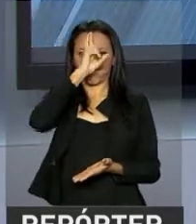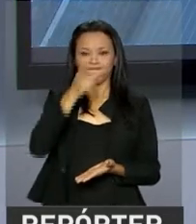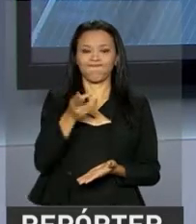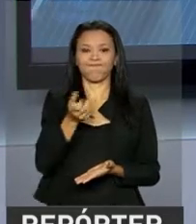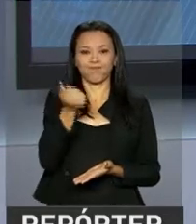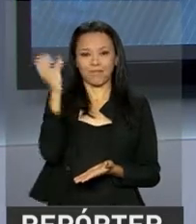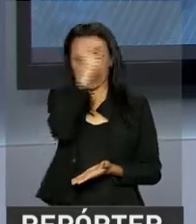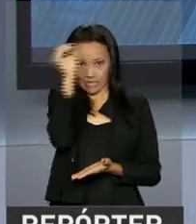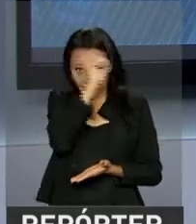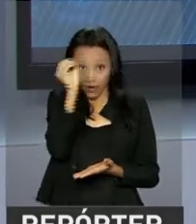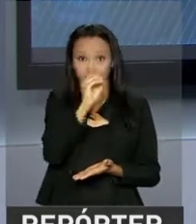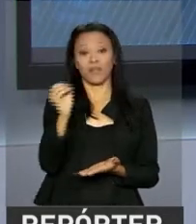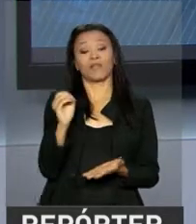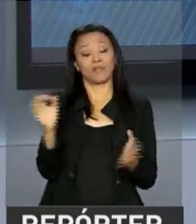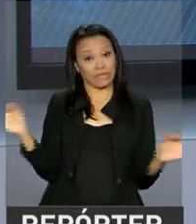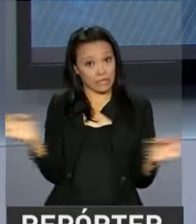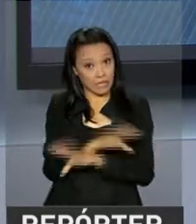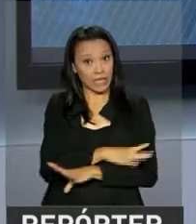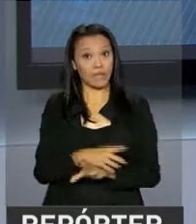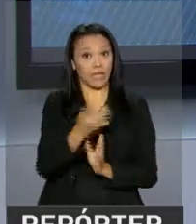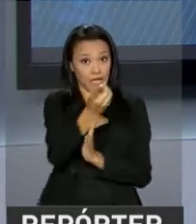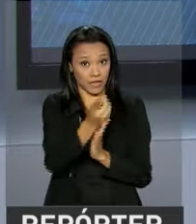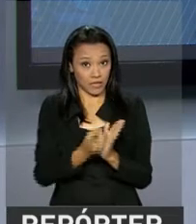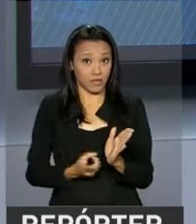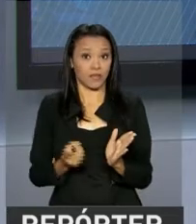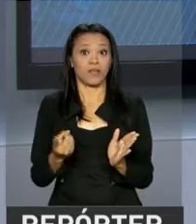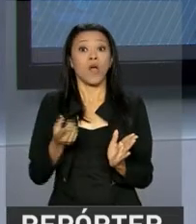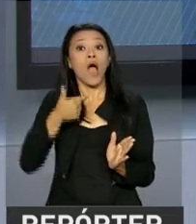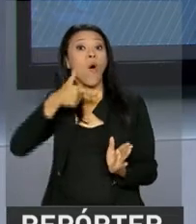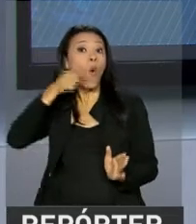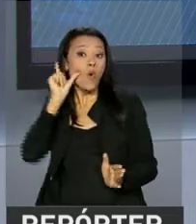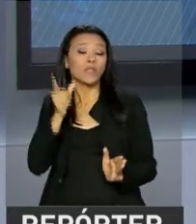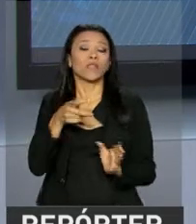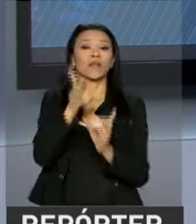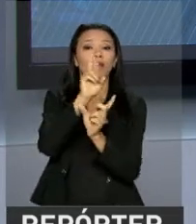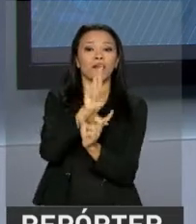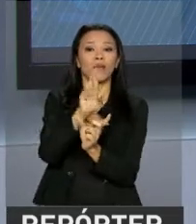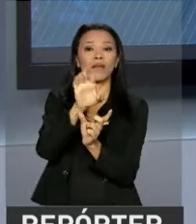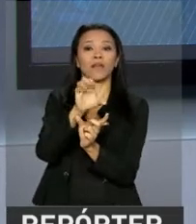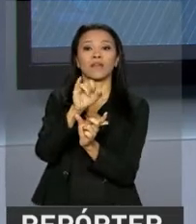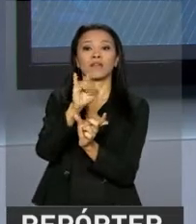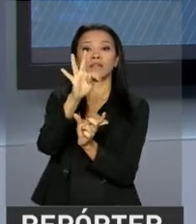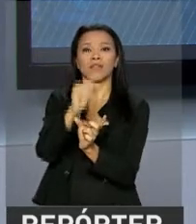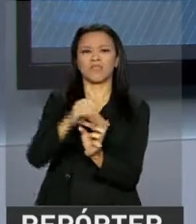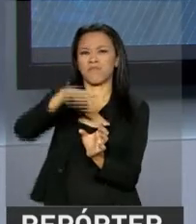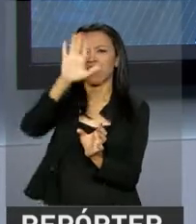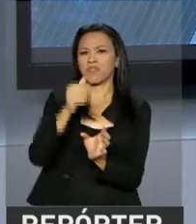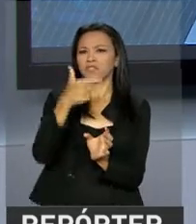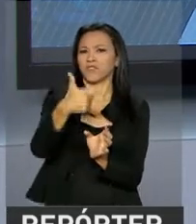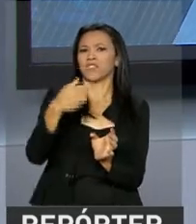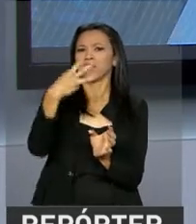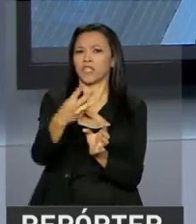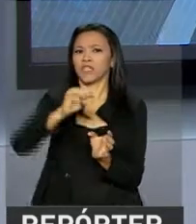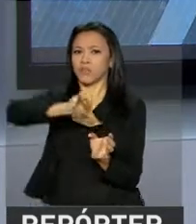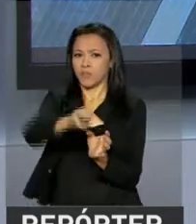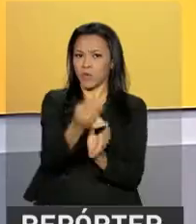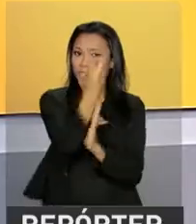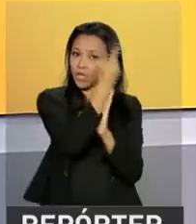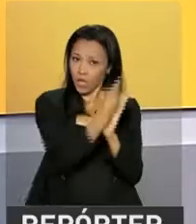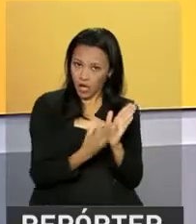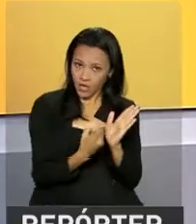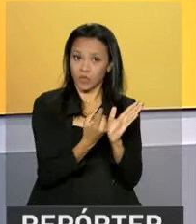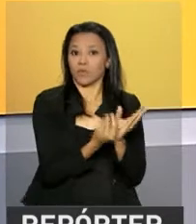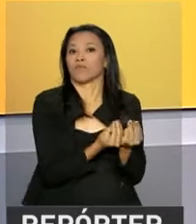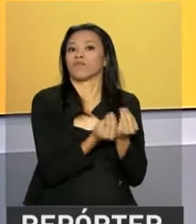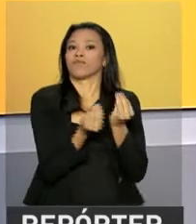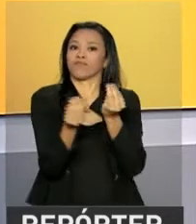até o final da tarde de ontem a receita federal havia recebido mais de 23 milhões de declarações a